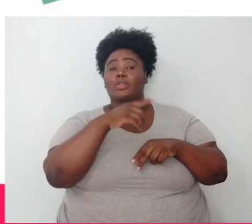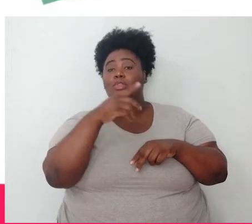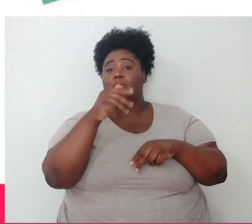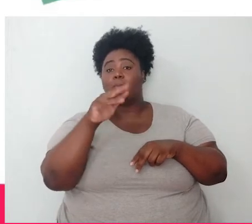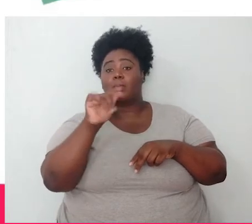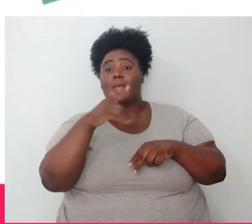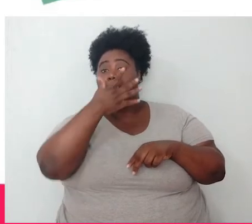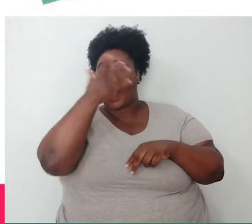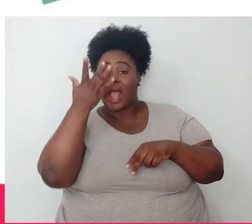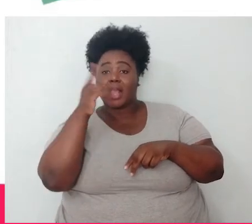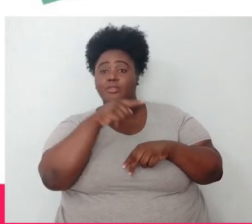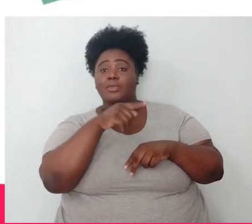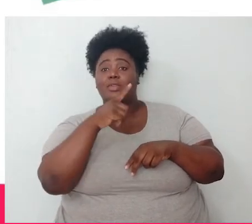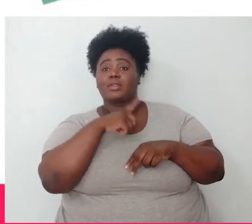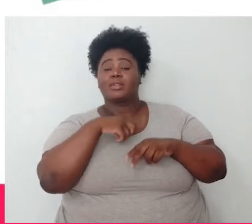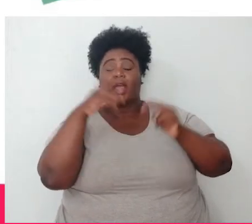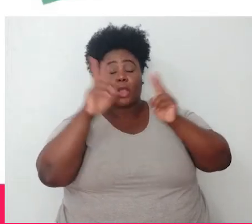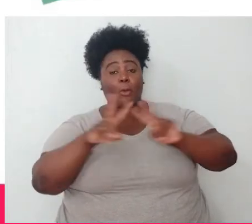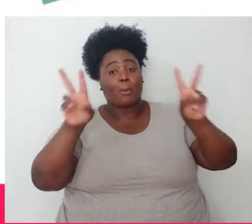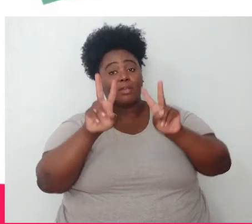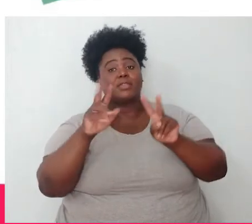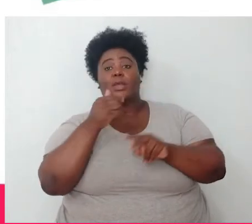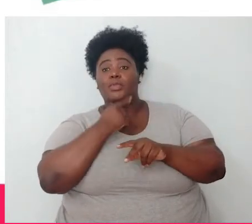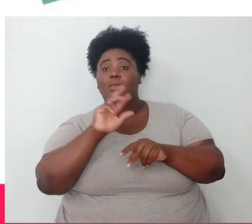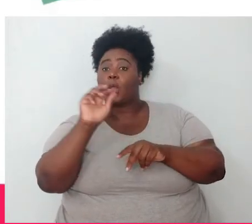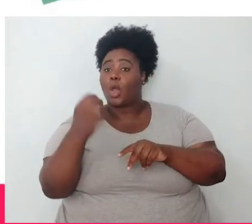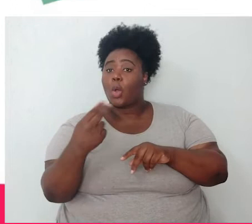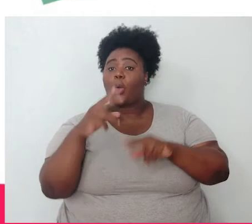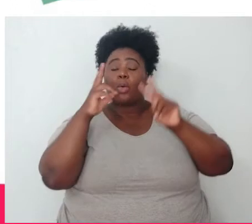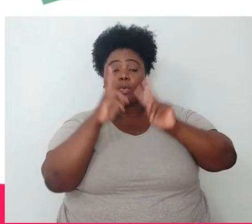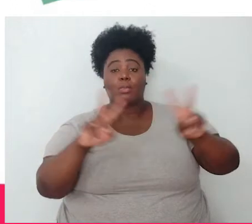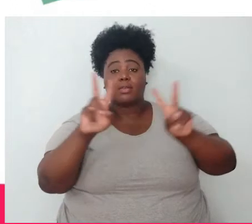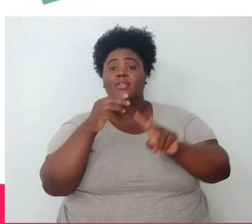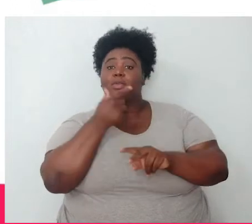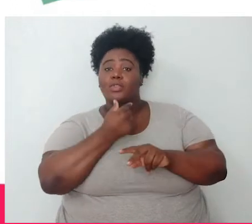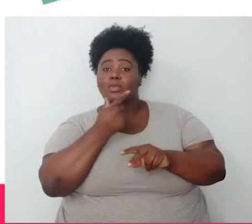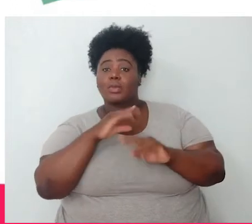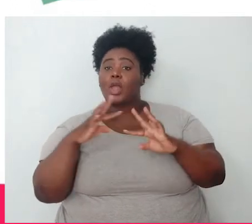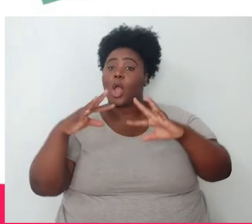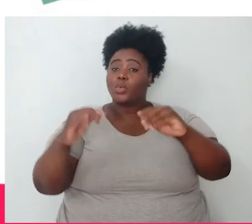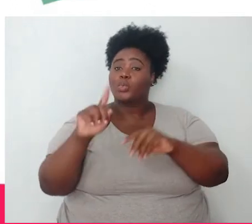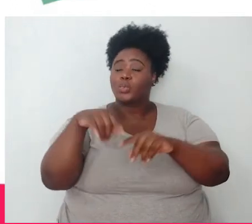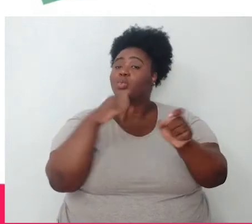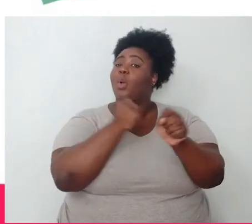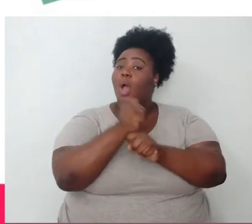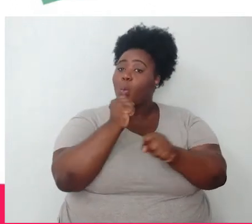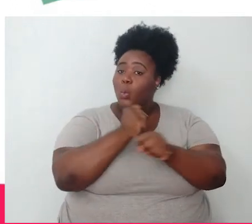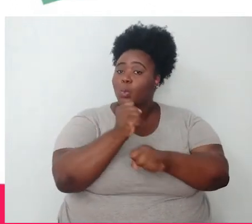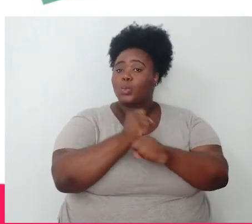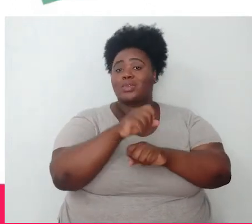As pessoas performam uma visão de masculino ou uma visão de feminino. Isso tudo são